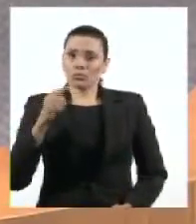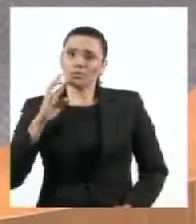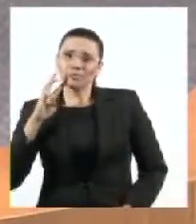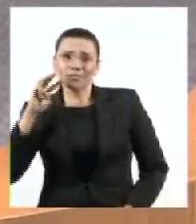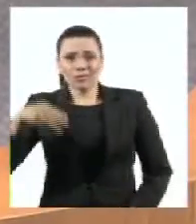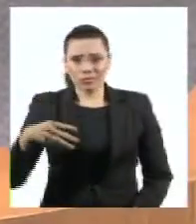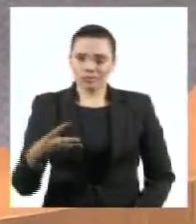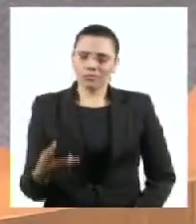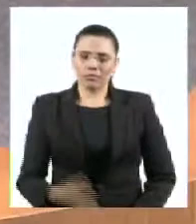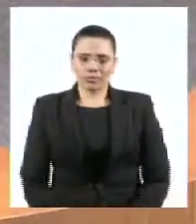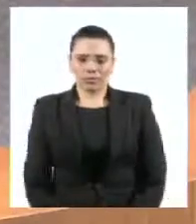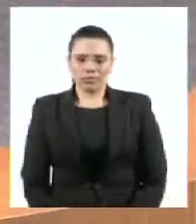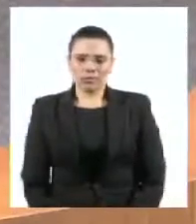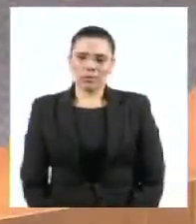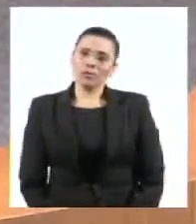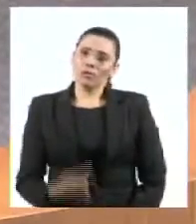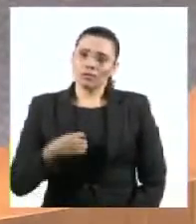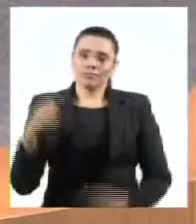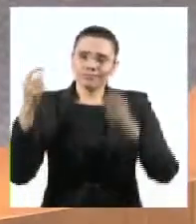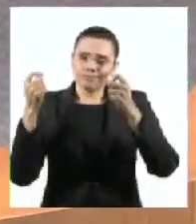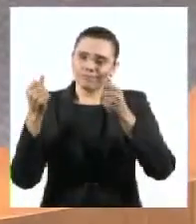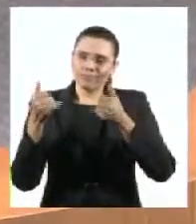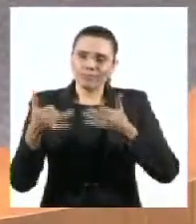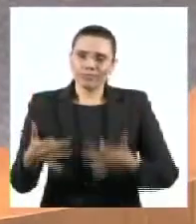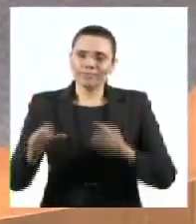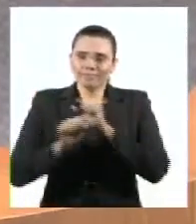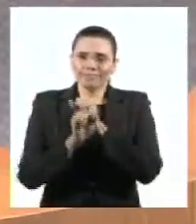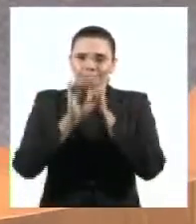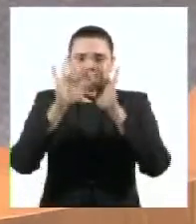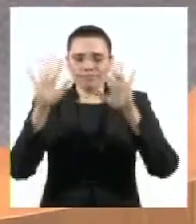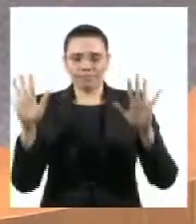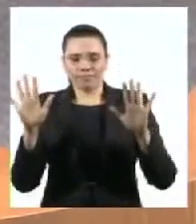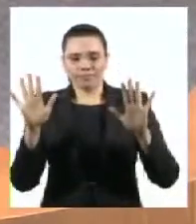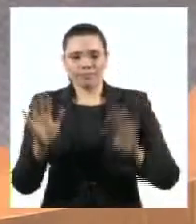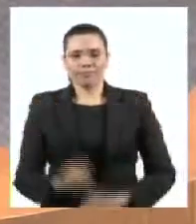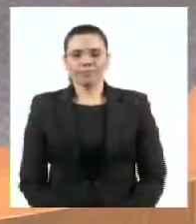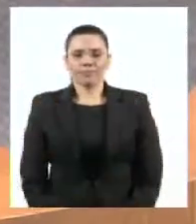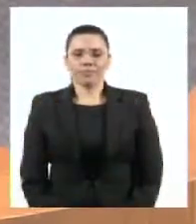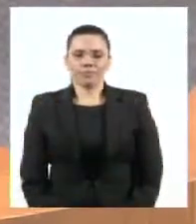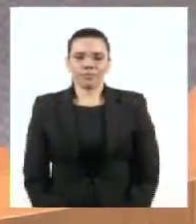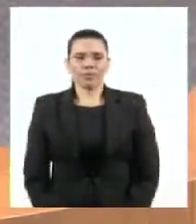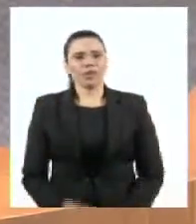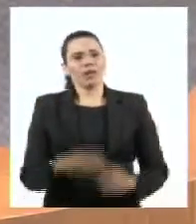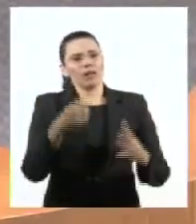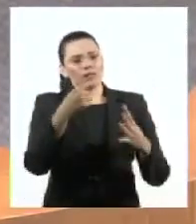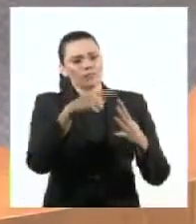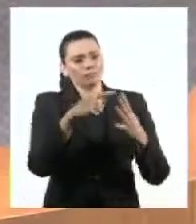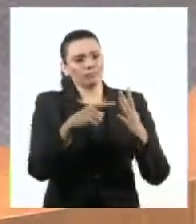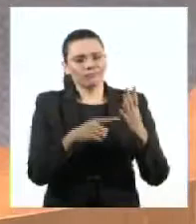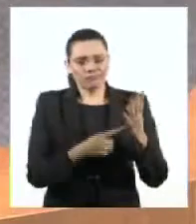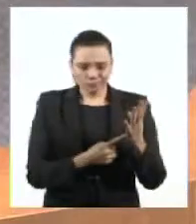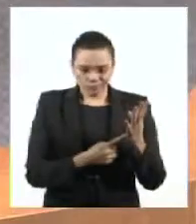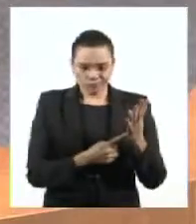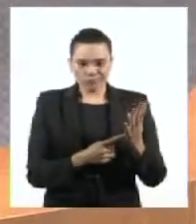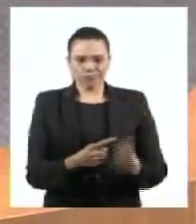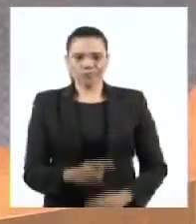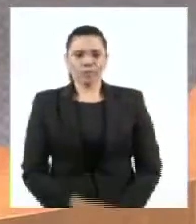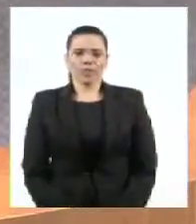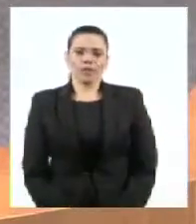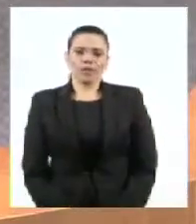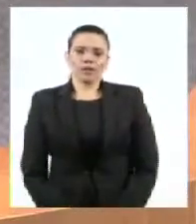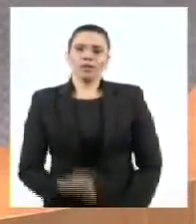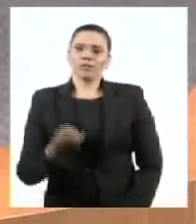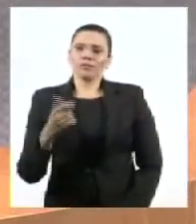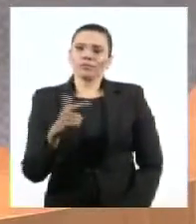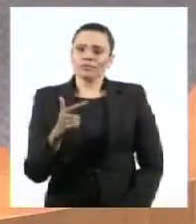venho esclarecer, senhoras e senhores, são esses pontos, até porque, se não há aqui a